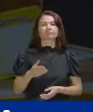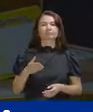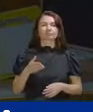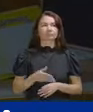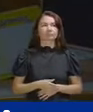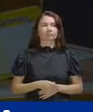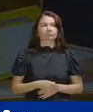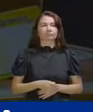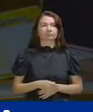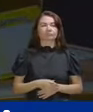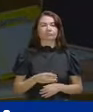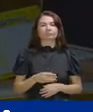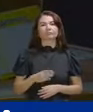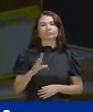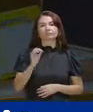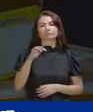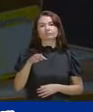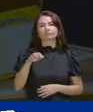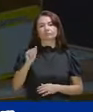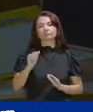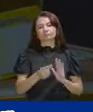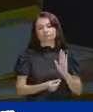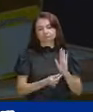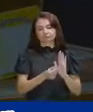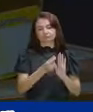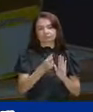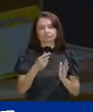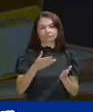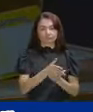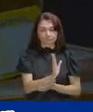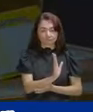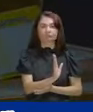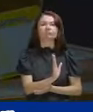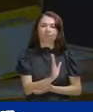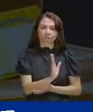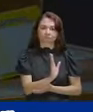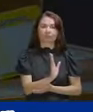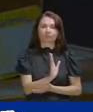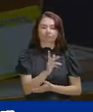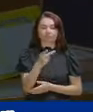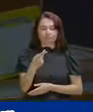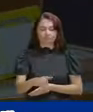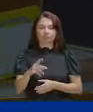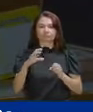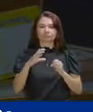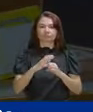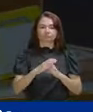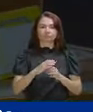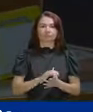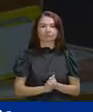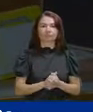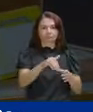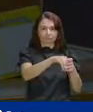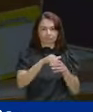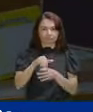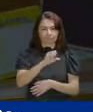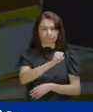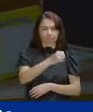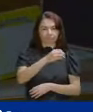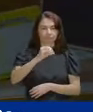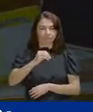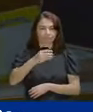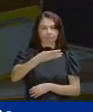ressalvas por maioria pelos juízes do Tribunal Regional Eleitoral do Amapá, cujo acordo recebeu o número 8049 do ano